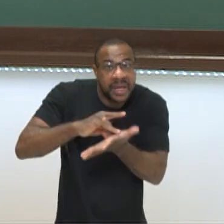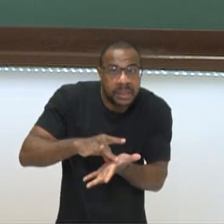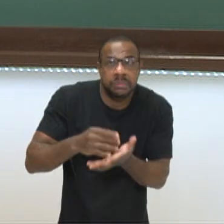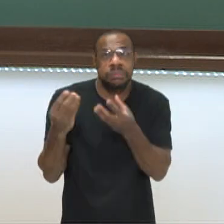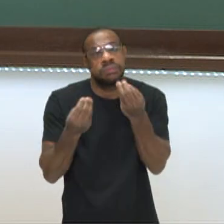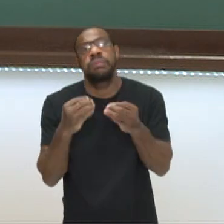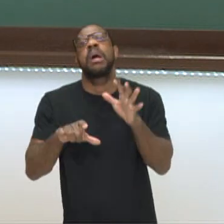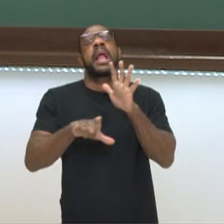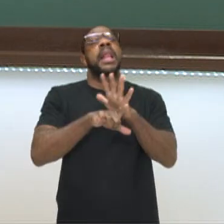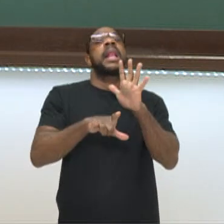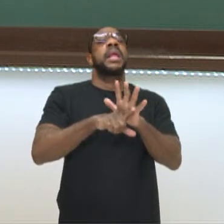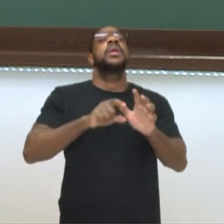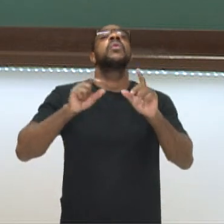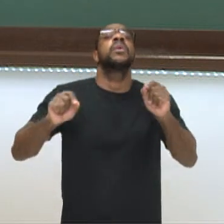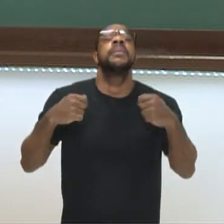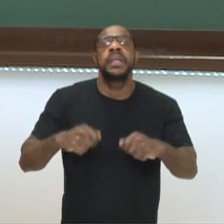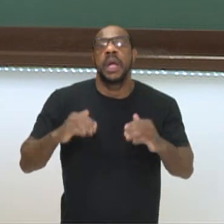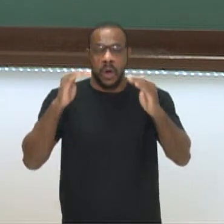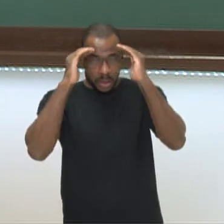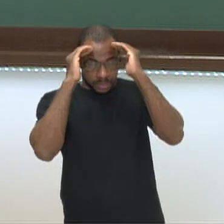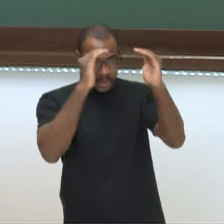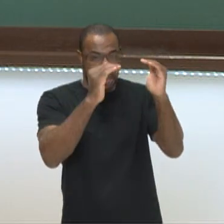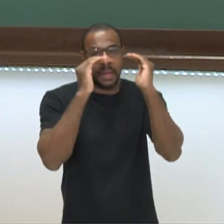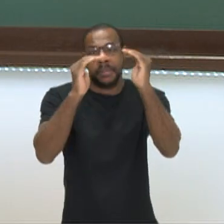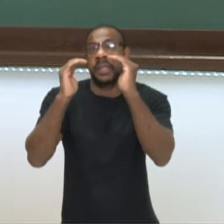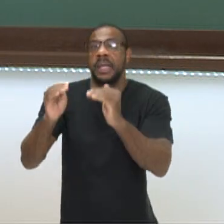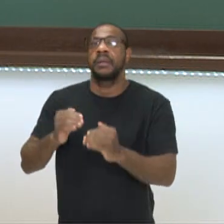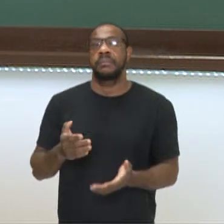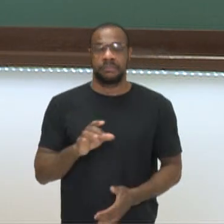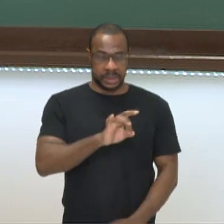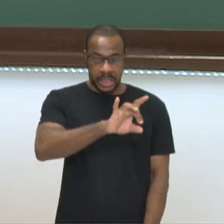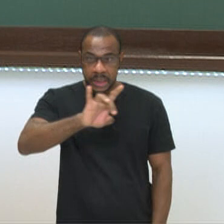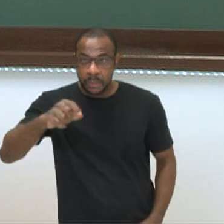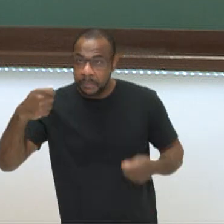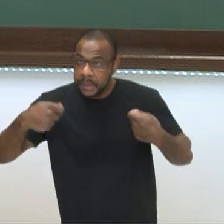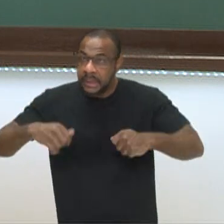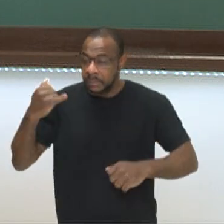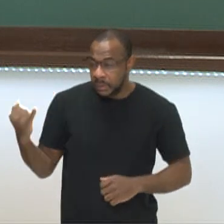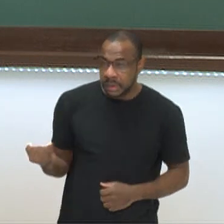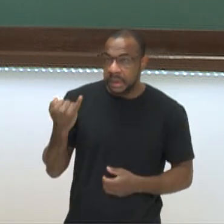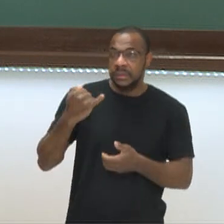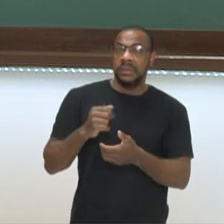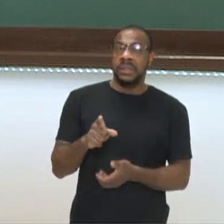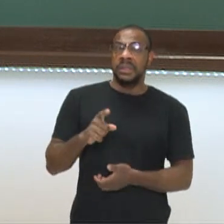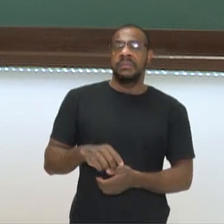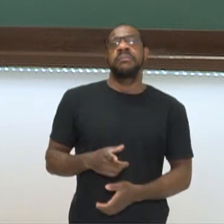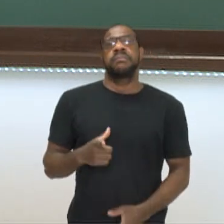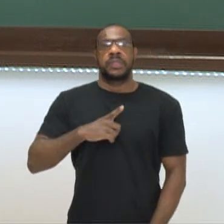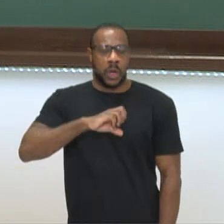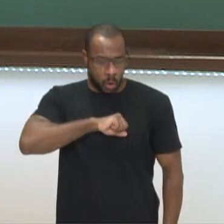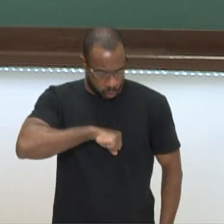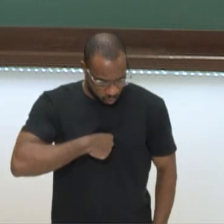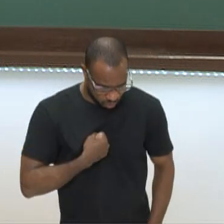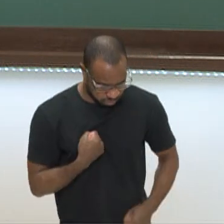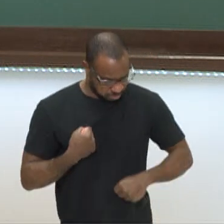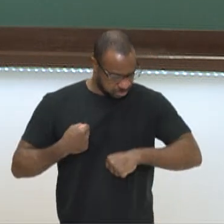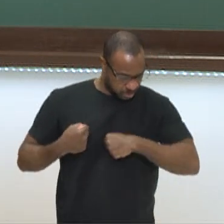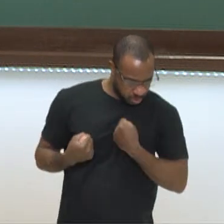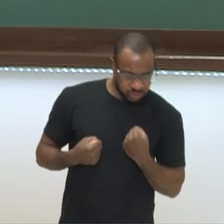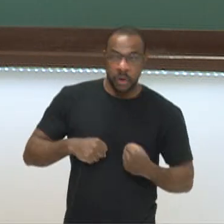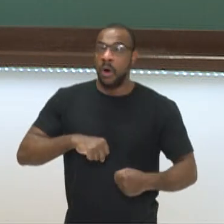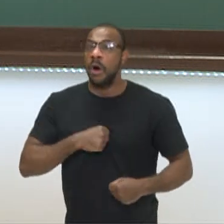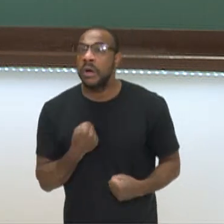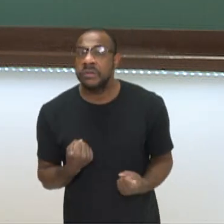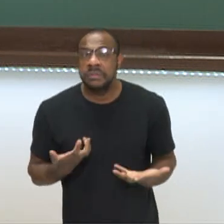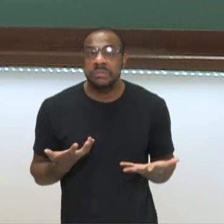as leis, tem que respeitar o próximo. Ou seja, quem faz discurso de ódio em nome da religião, está usando